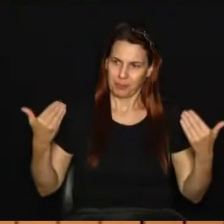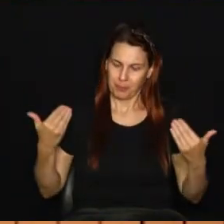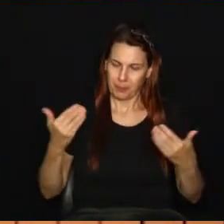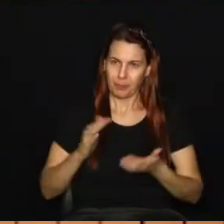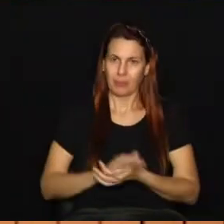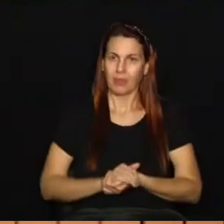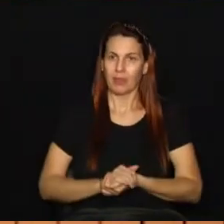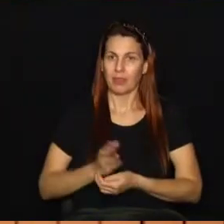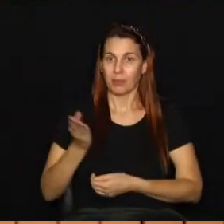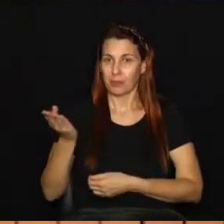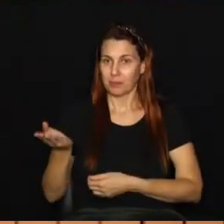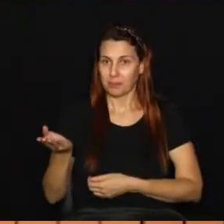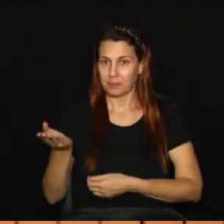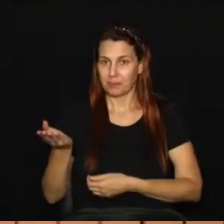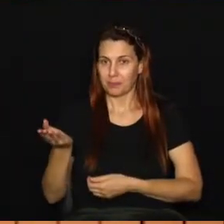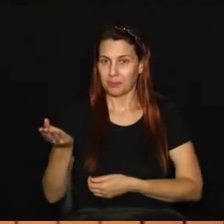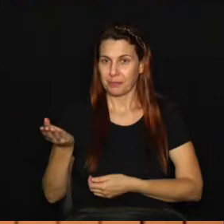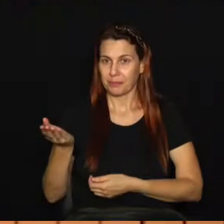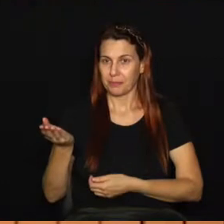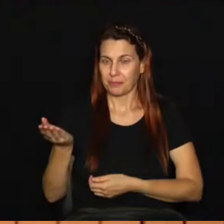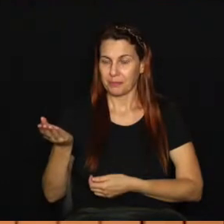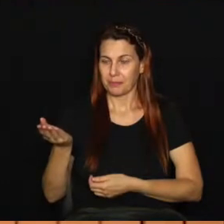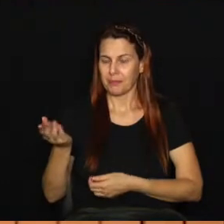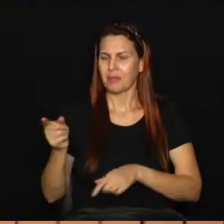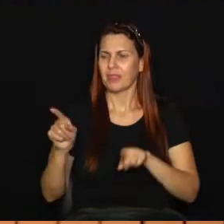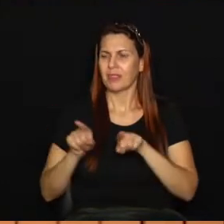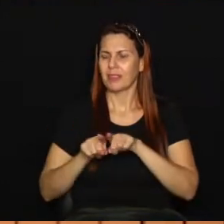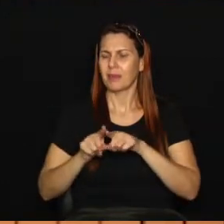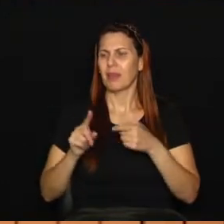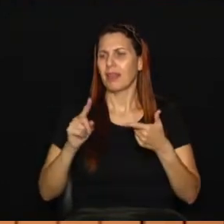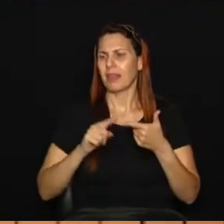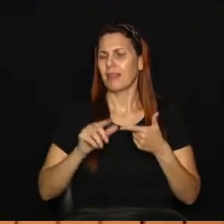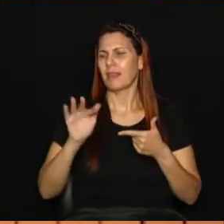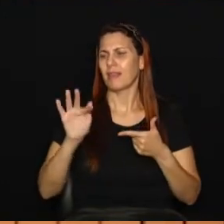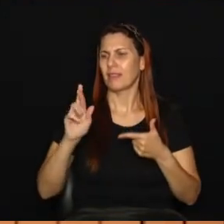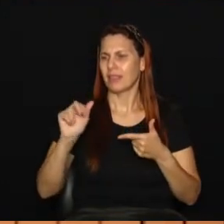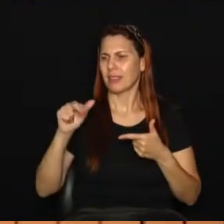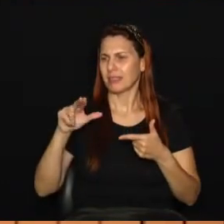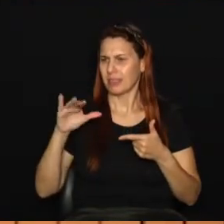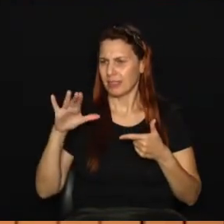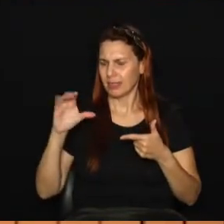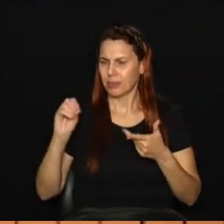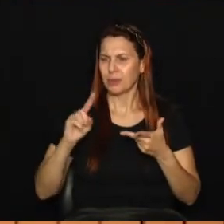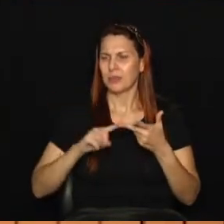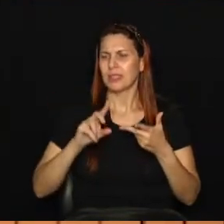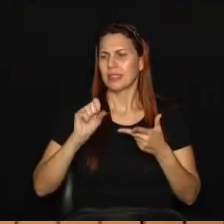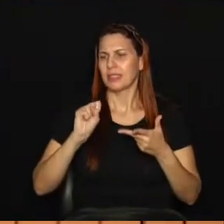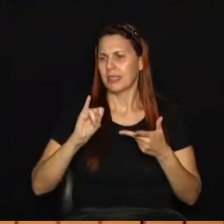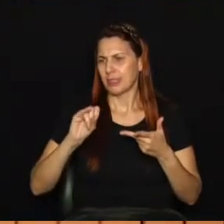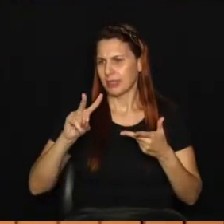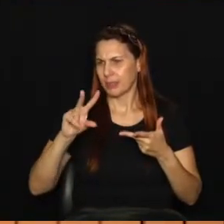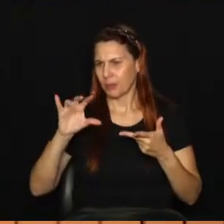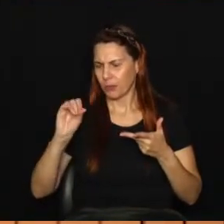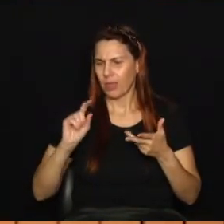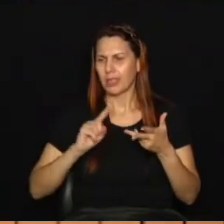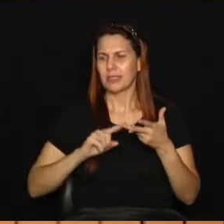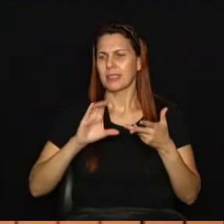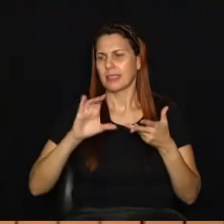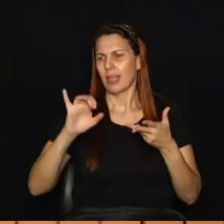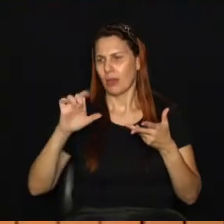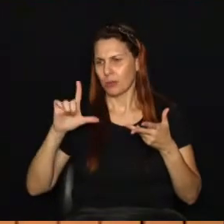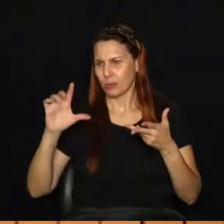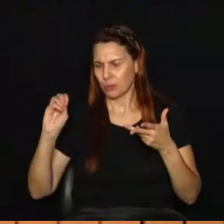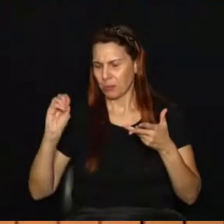você e o Francisco, a Silvia e o Celso, eles coroaram a